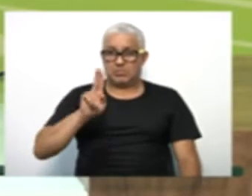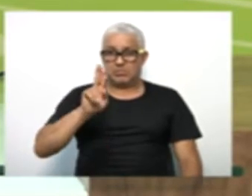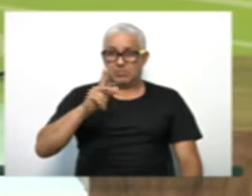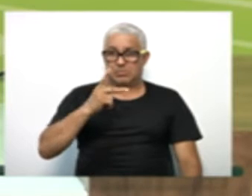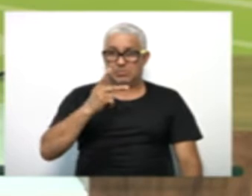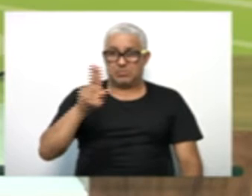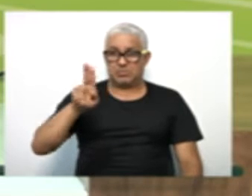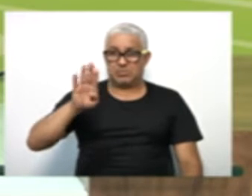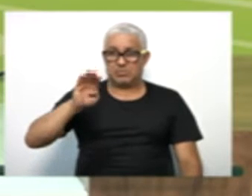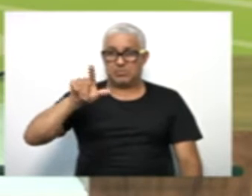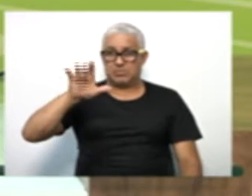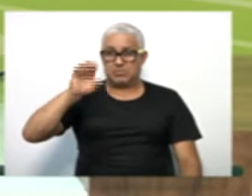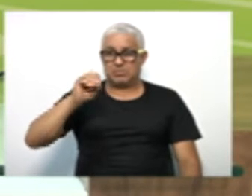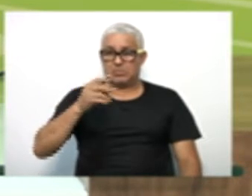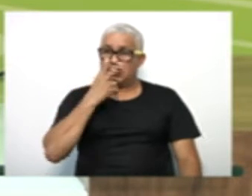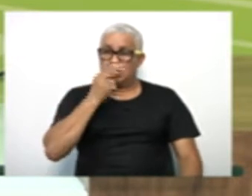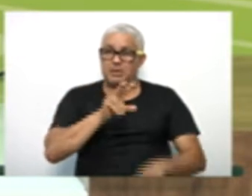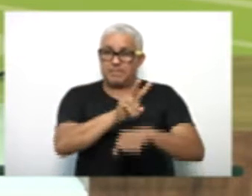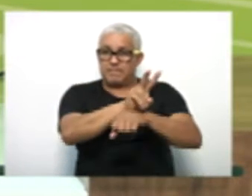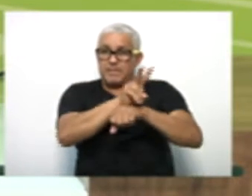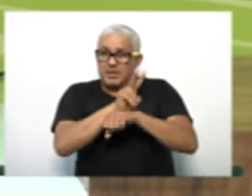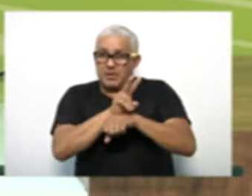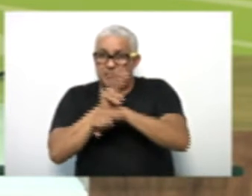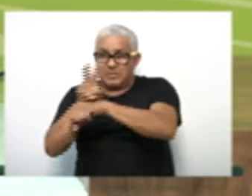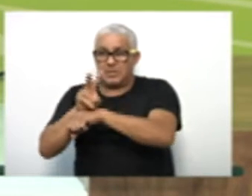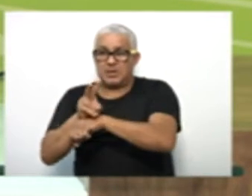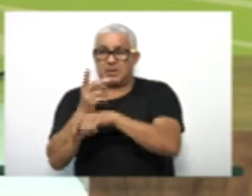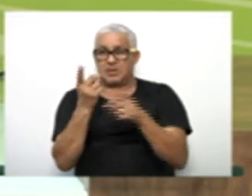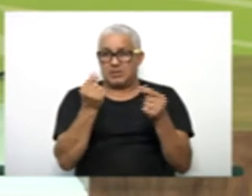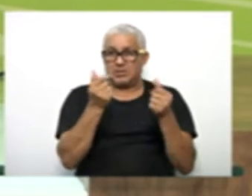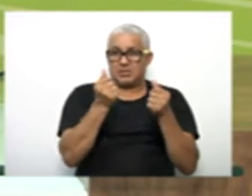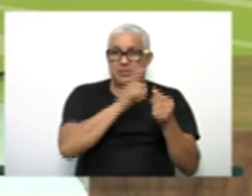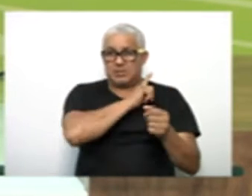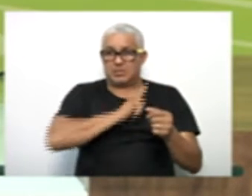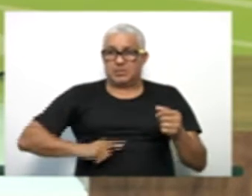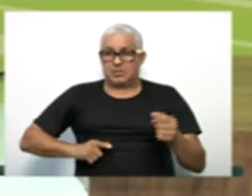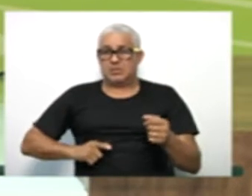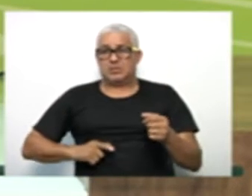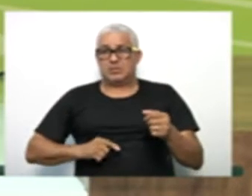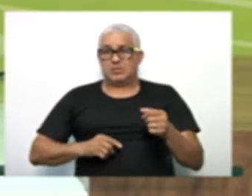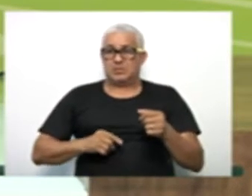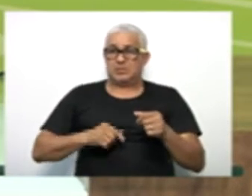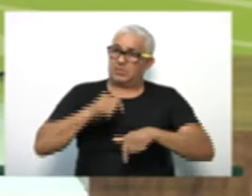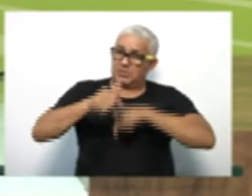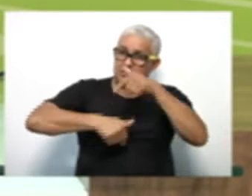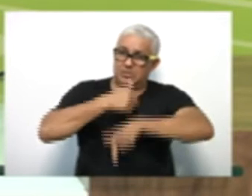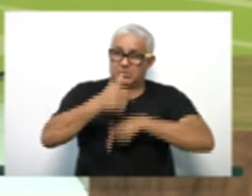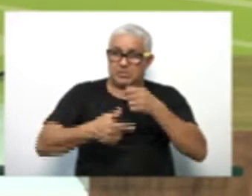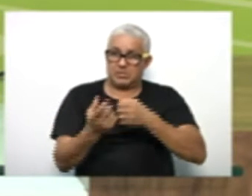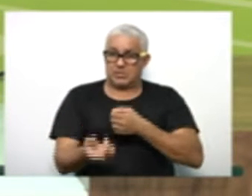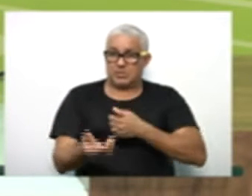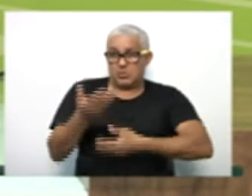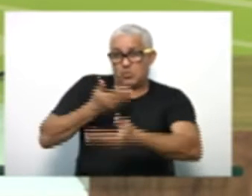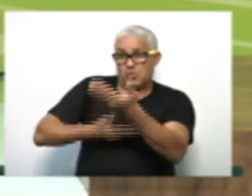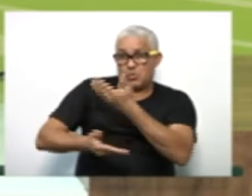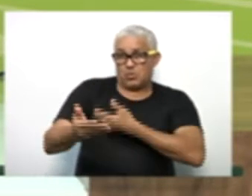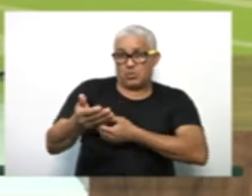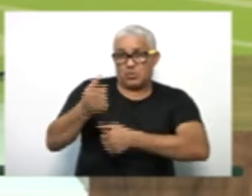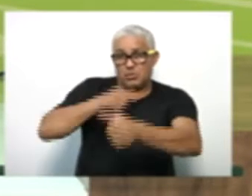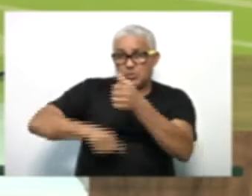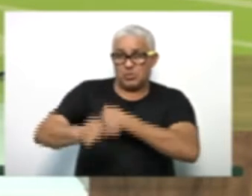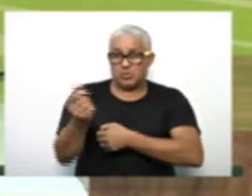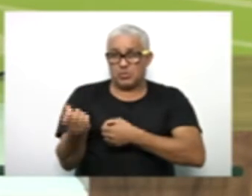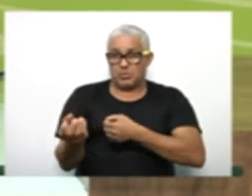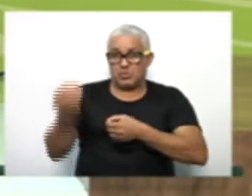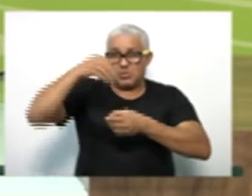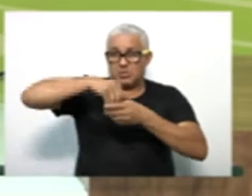se emprestasse dinheiro para financiar obras públicas e, em troca, recebesse juros por isso. Eu quis fazer essa